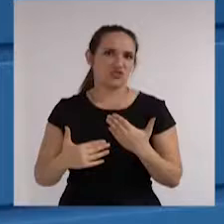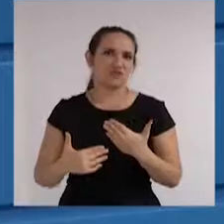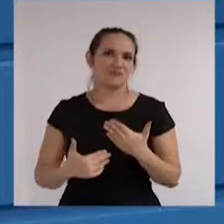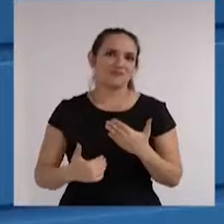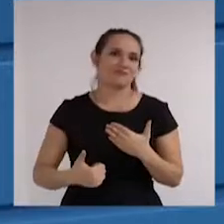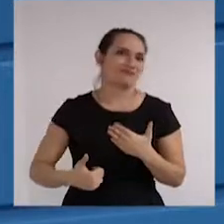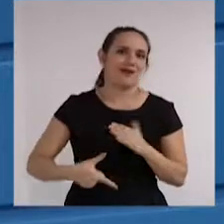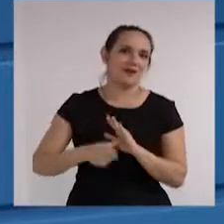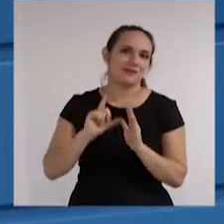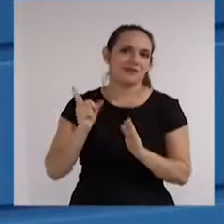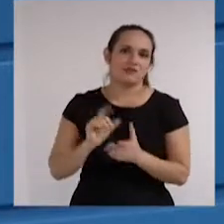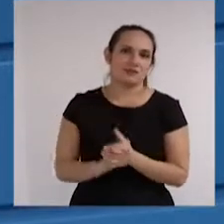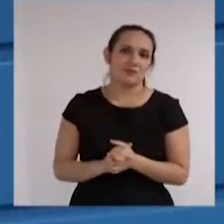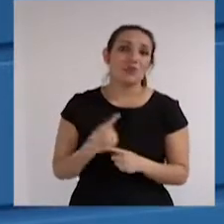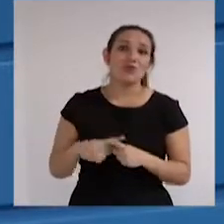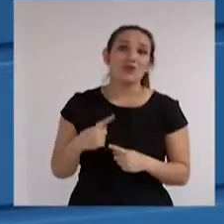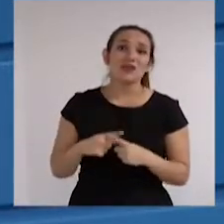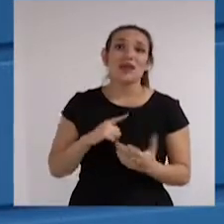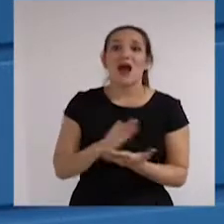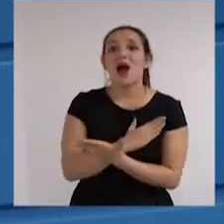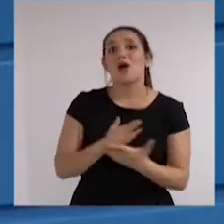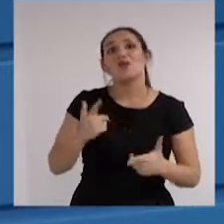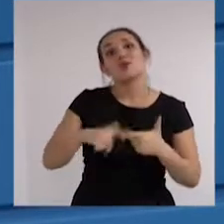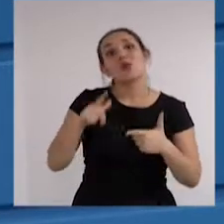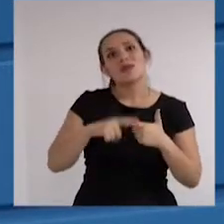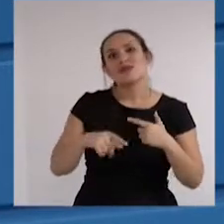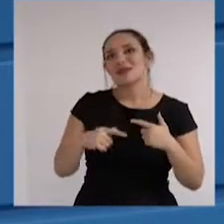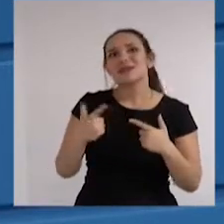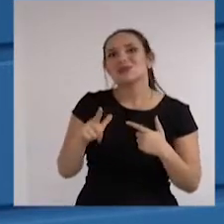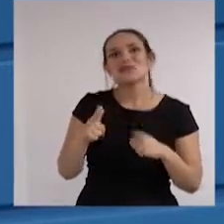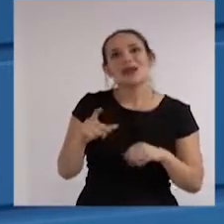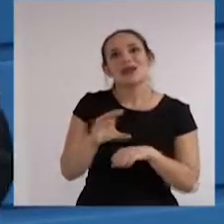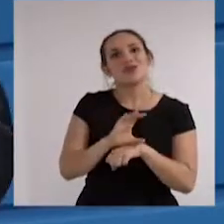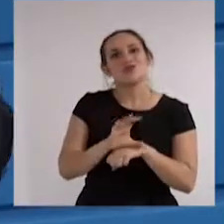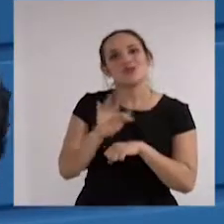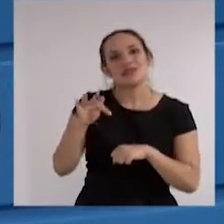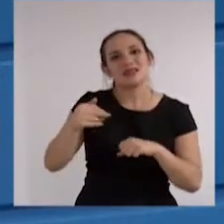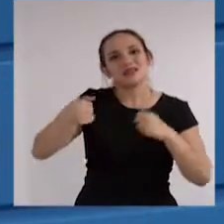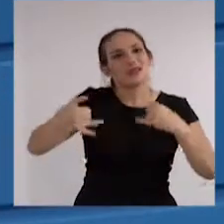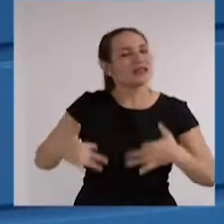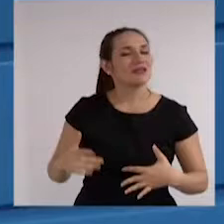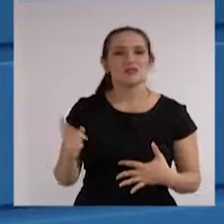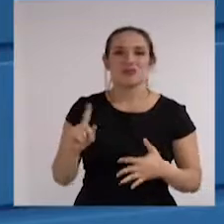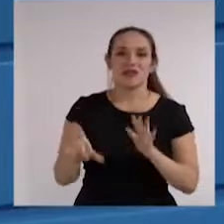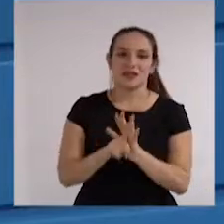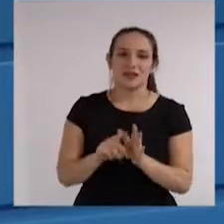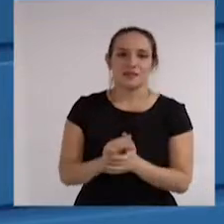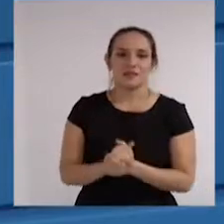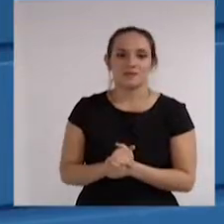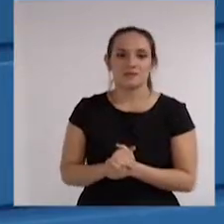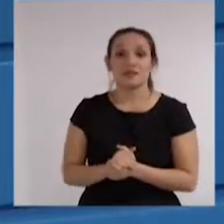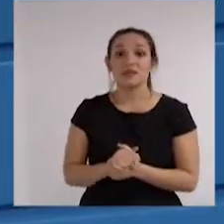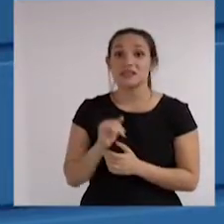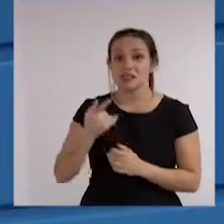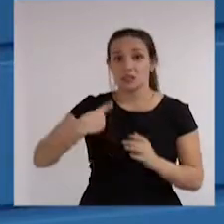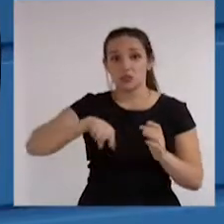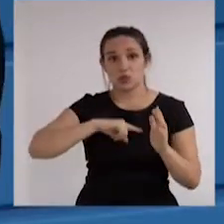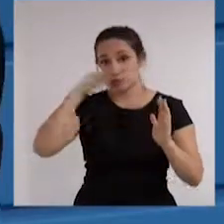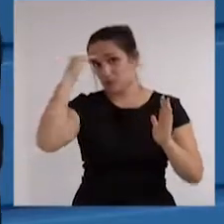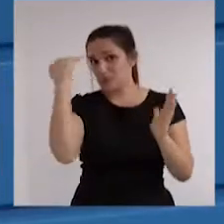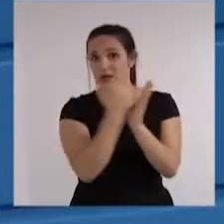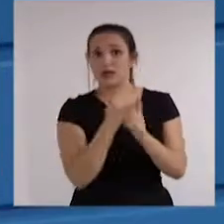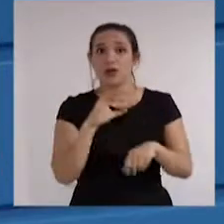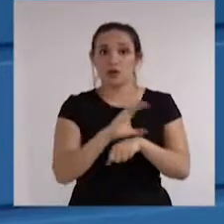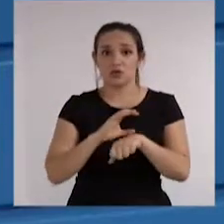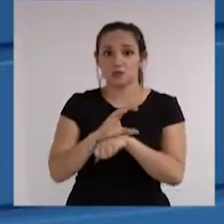está dentro da Constituição, porque nós temos uma carta para respeitar. E se respeitar a carta maior, que é a Constituição